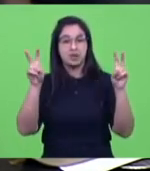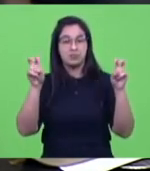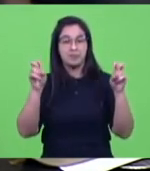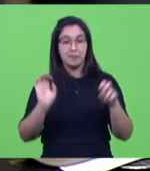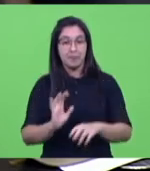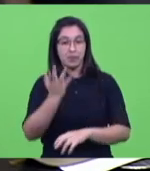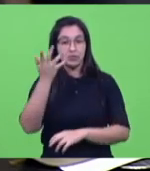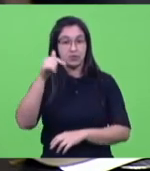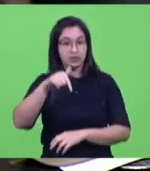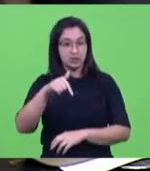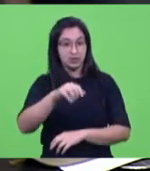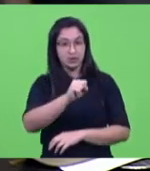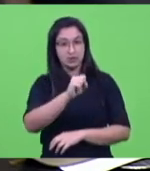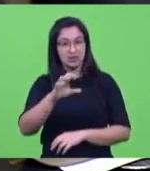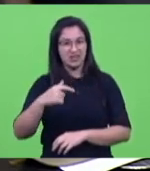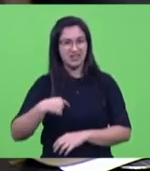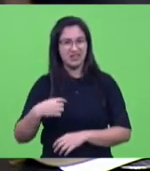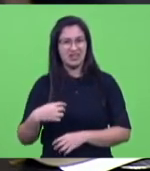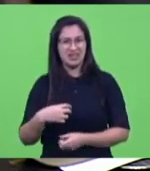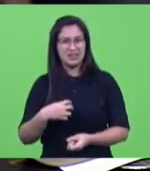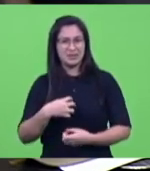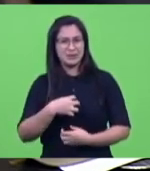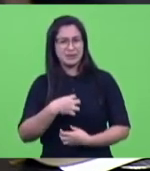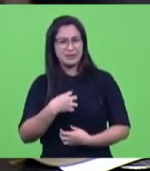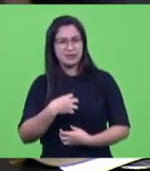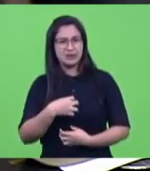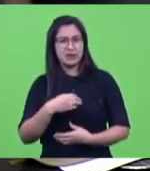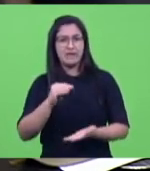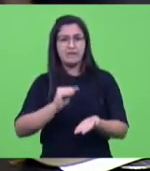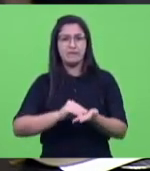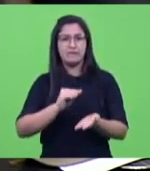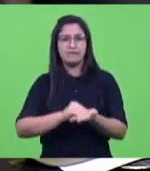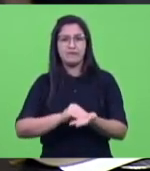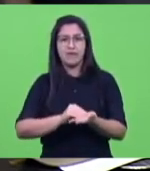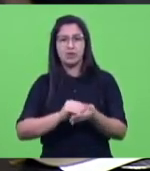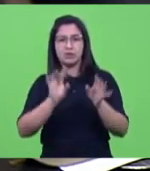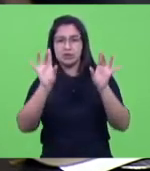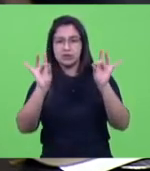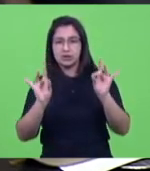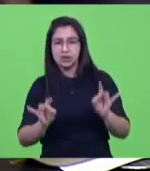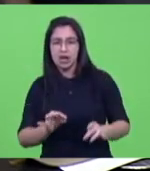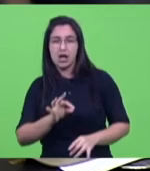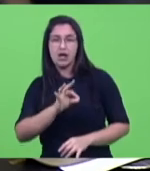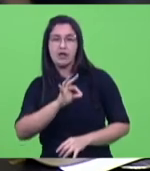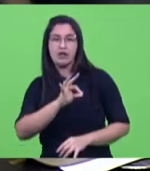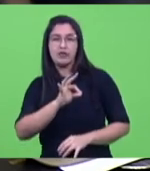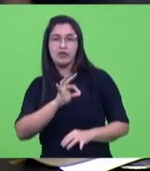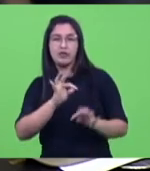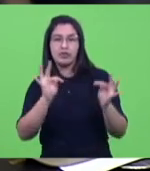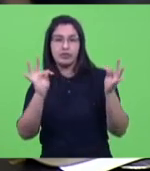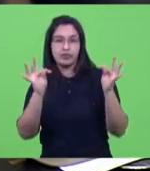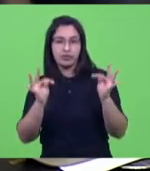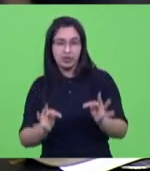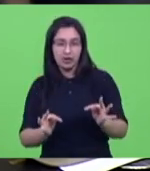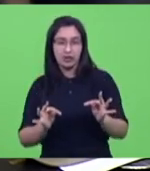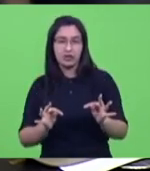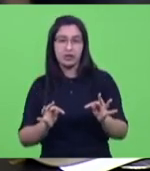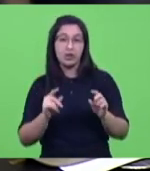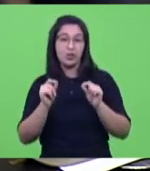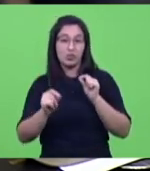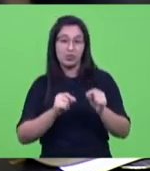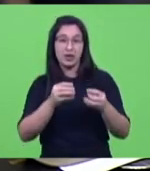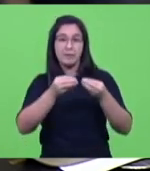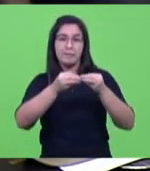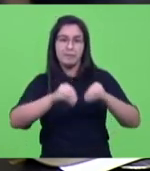que me incomoda muito, que é a falta de critérios técnicos que está matando, e a palavra é essa, matando um